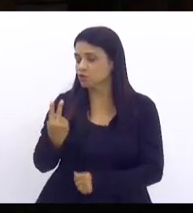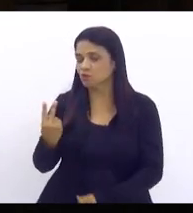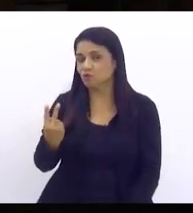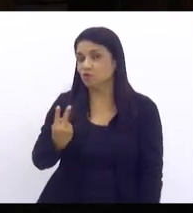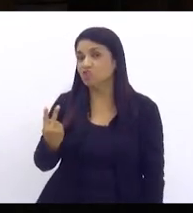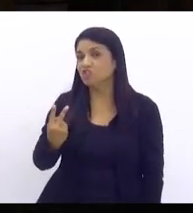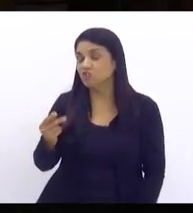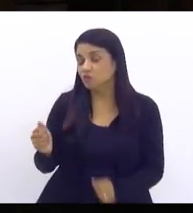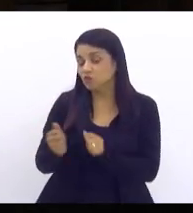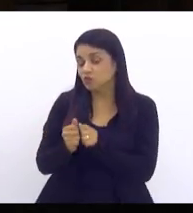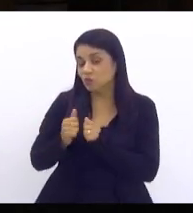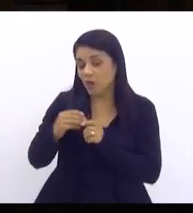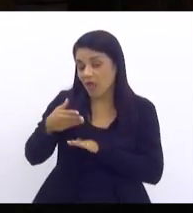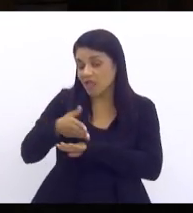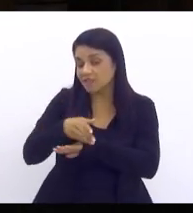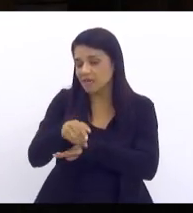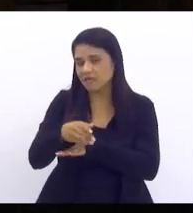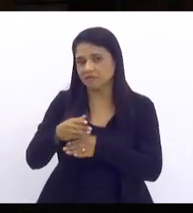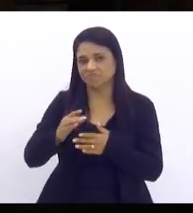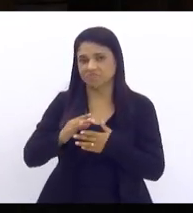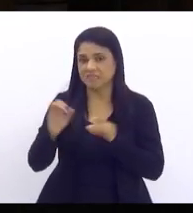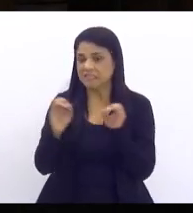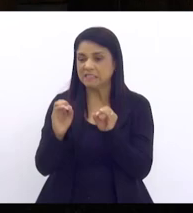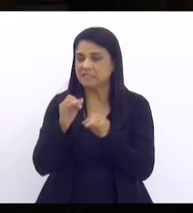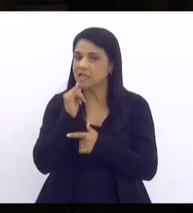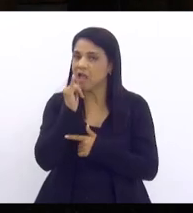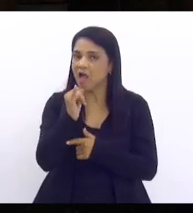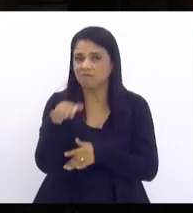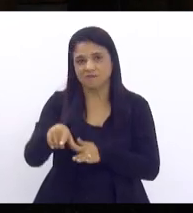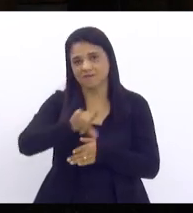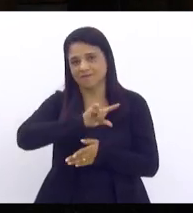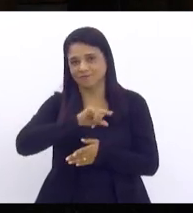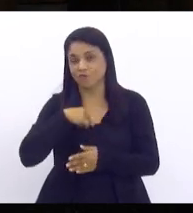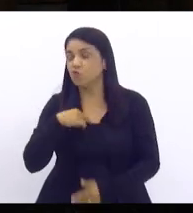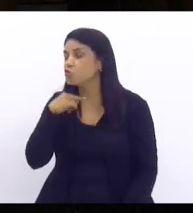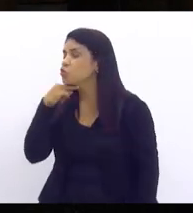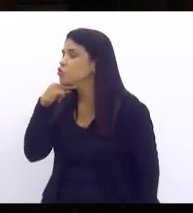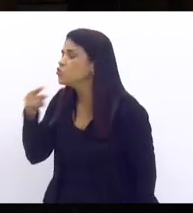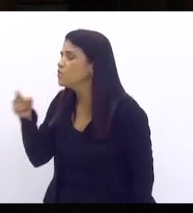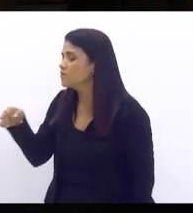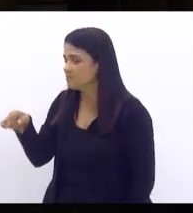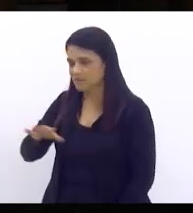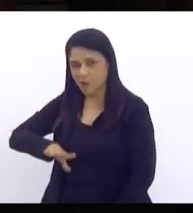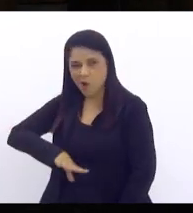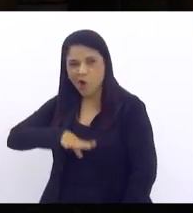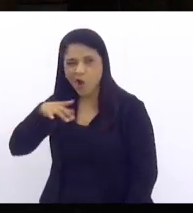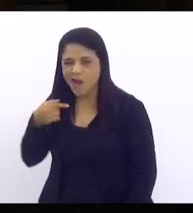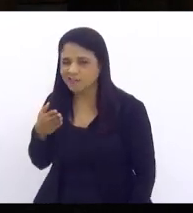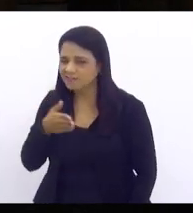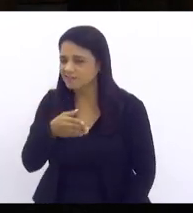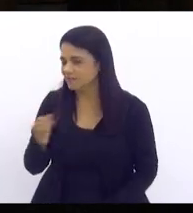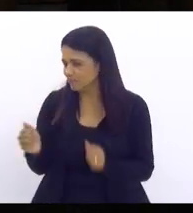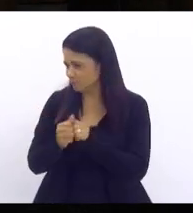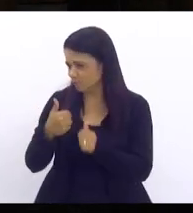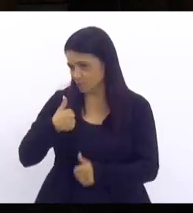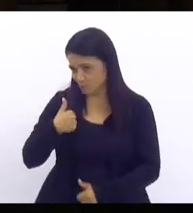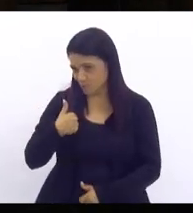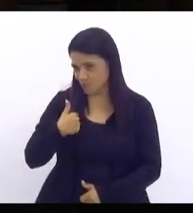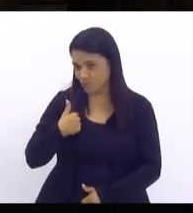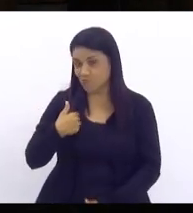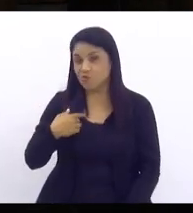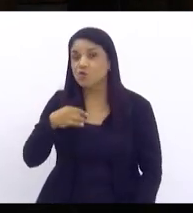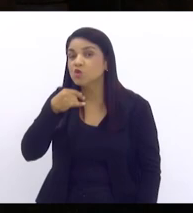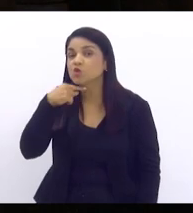dois, aleatoriamente, sem avisar. Eu duvido que o senhor teria coragem de fazer isso. Porque eu,